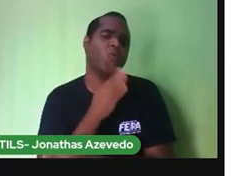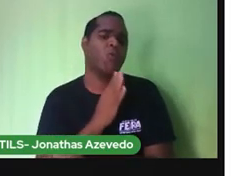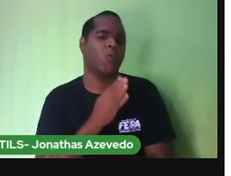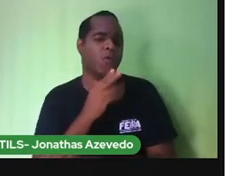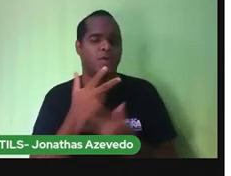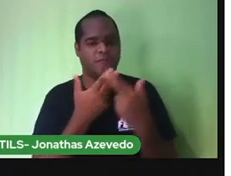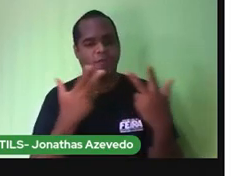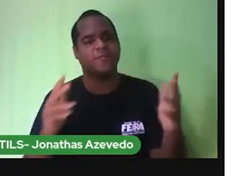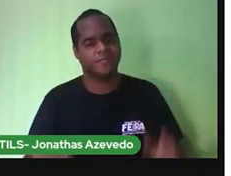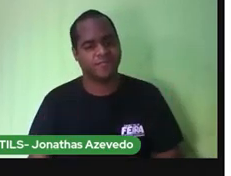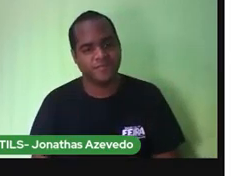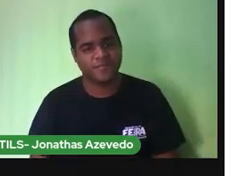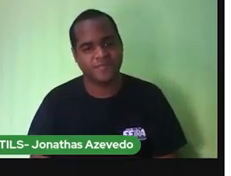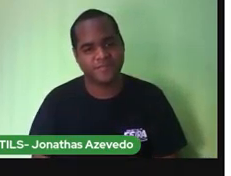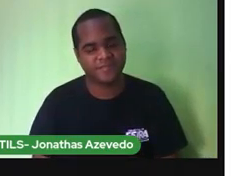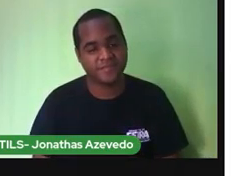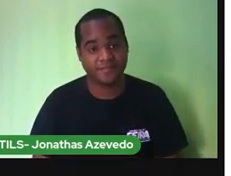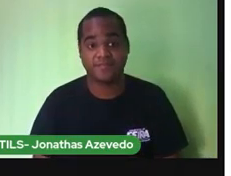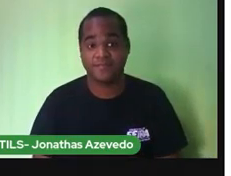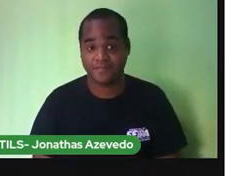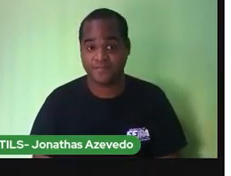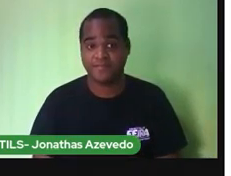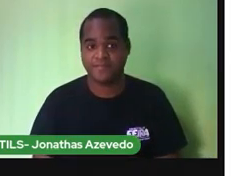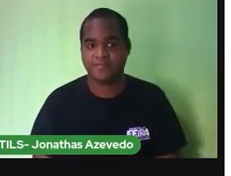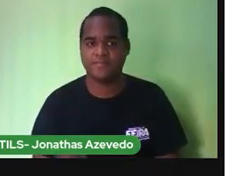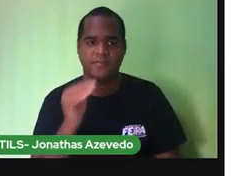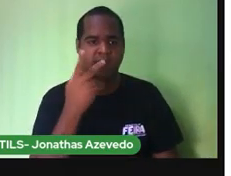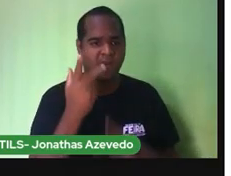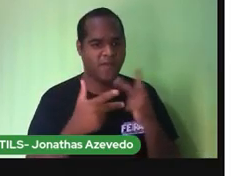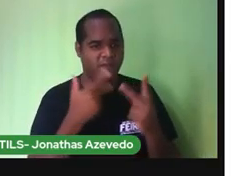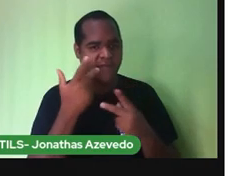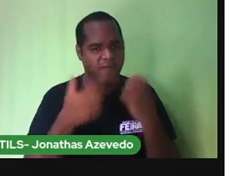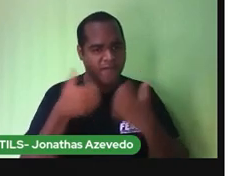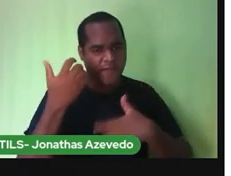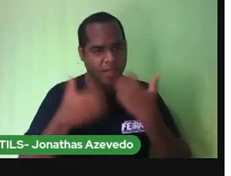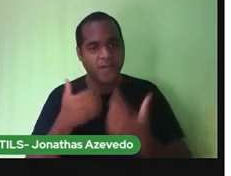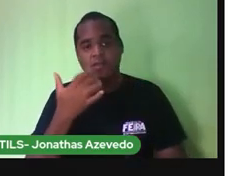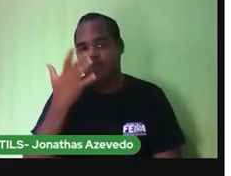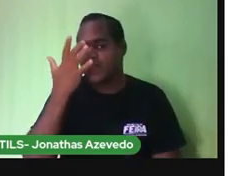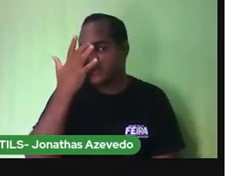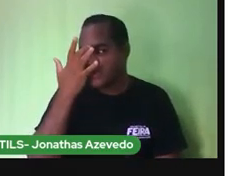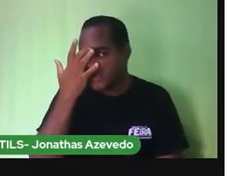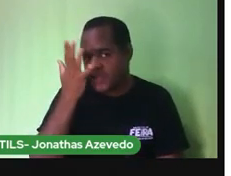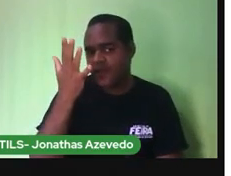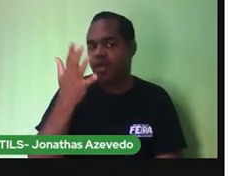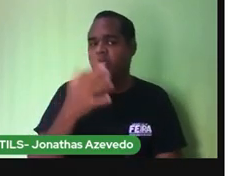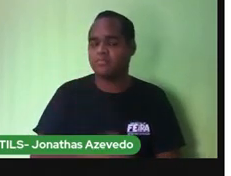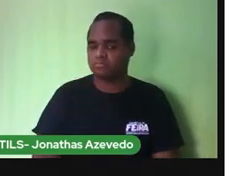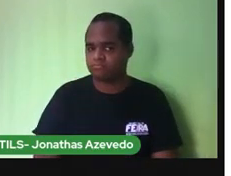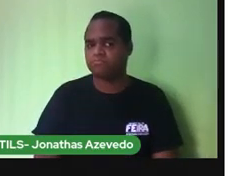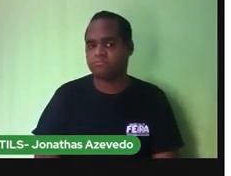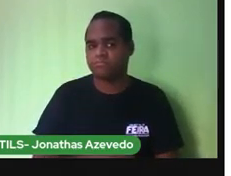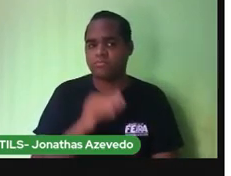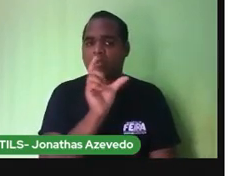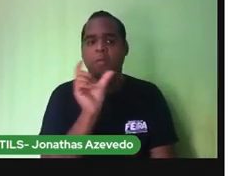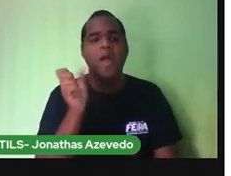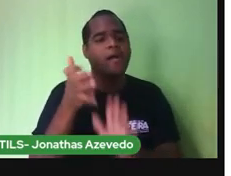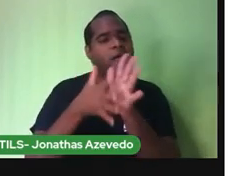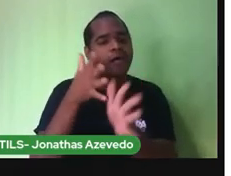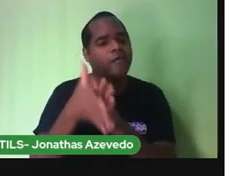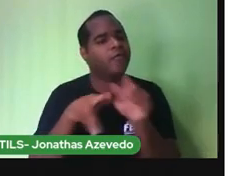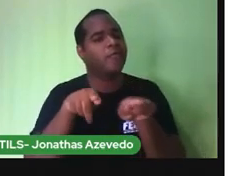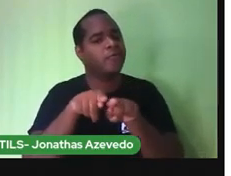então agora e você já fala bem mais fácil as palavras já conheci muitas palavras diferente de